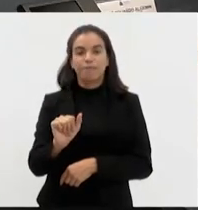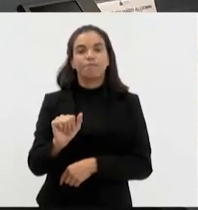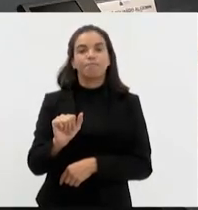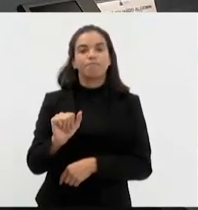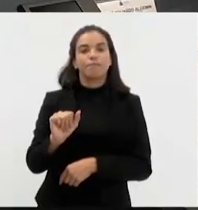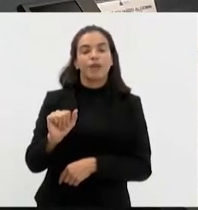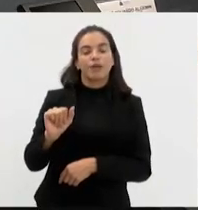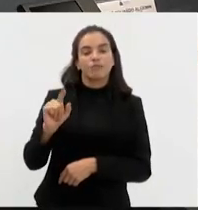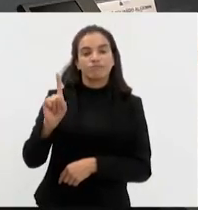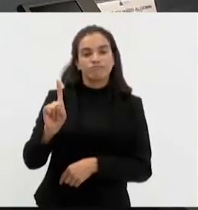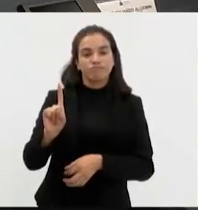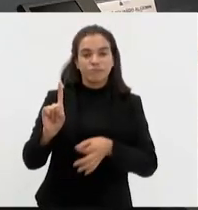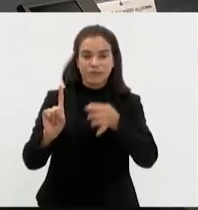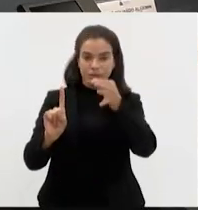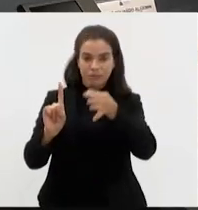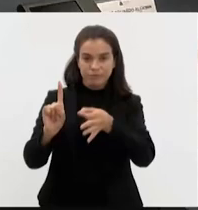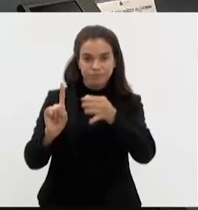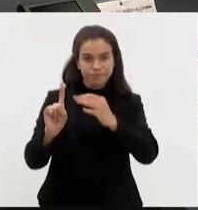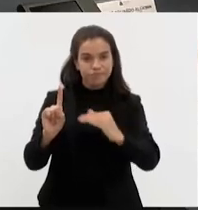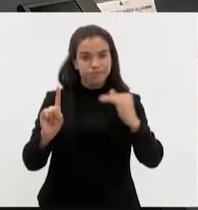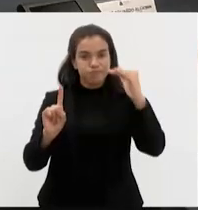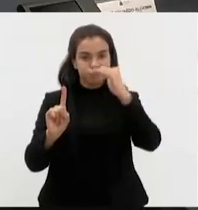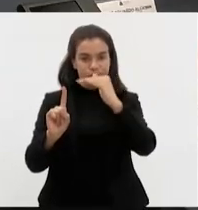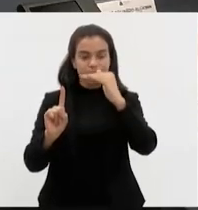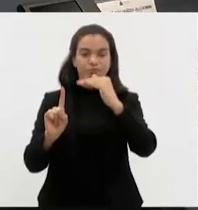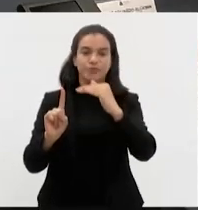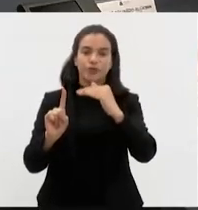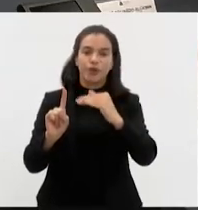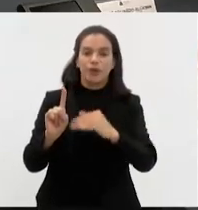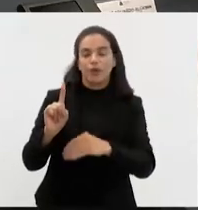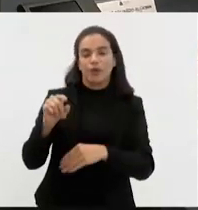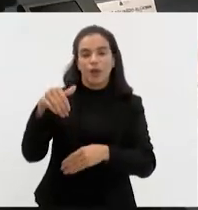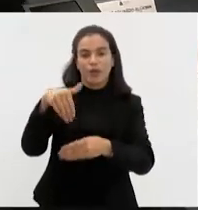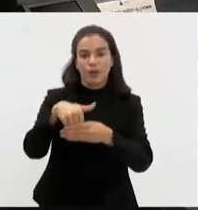substituto do Tribunal Regional Eleitoral do Rio de